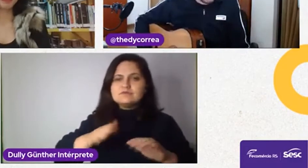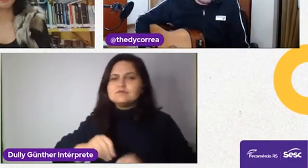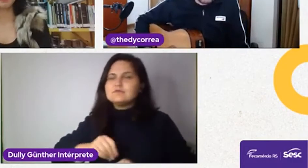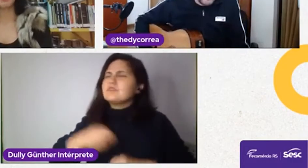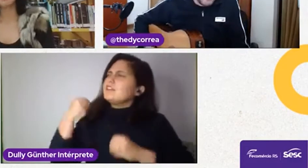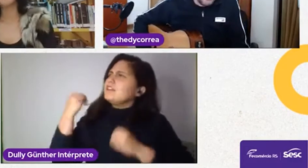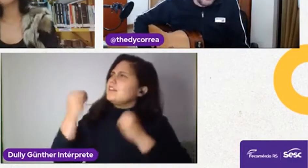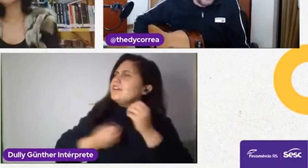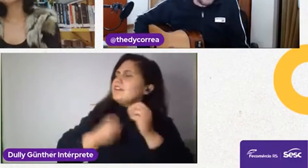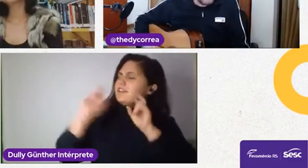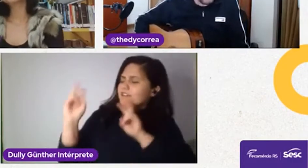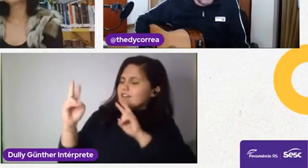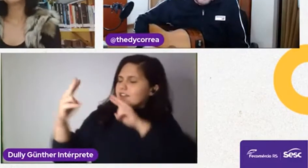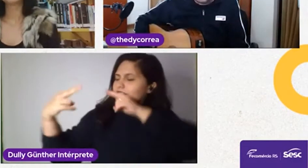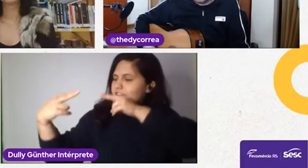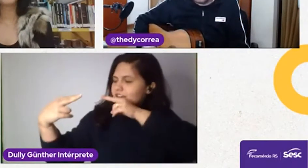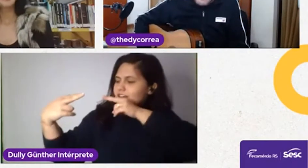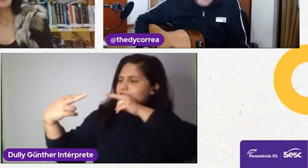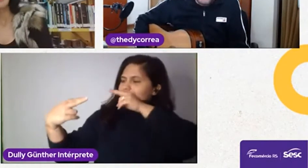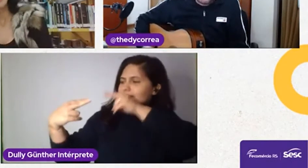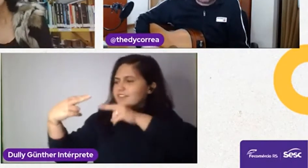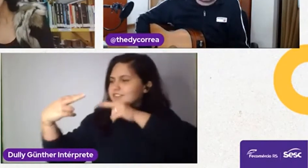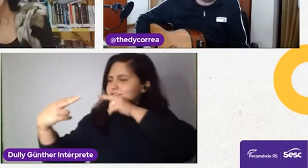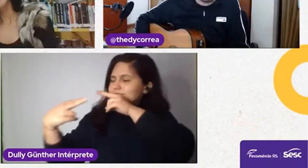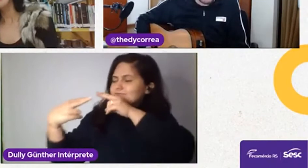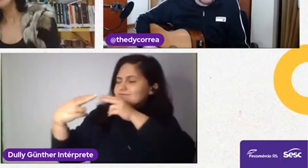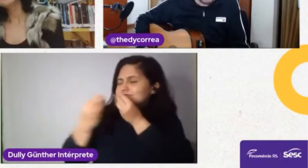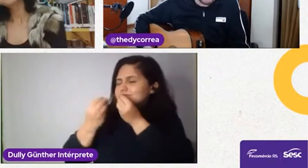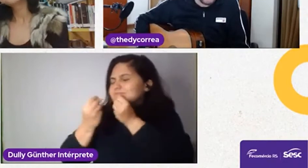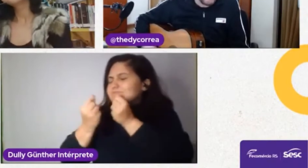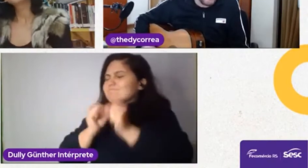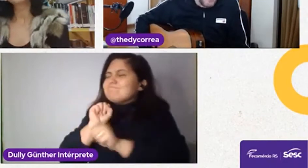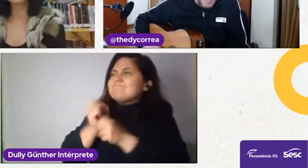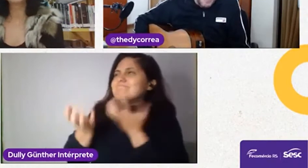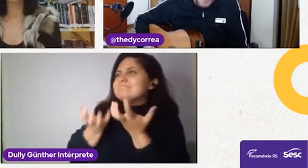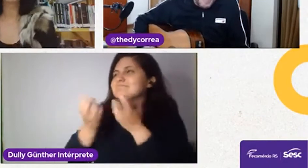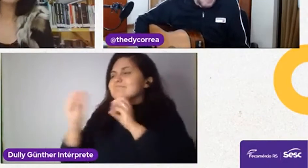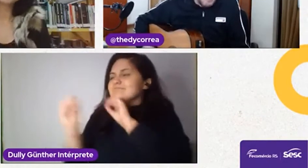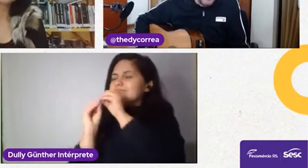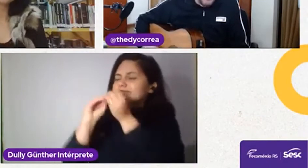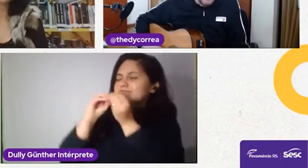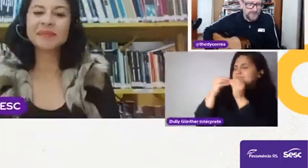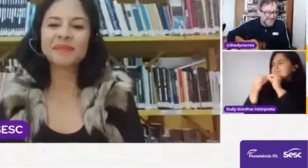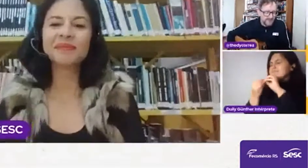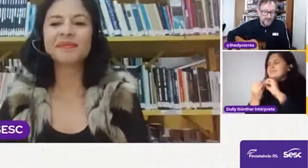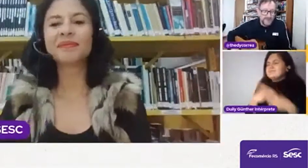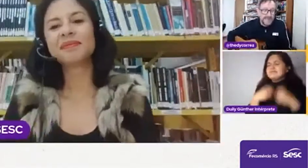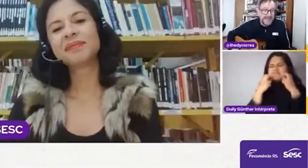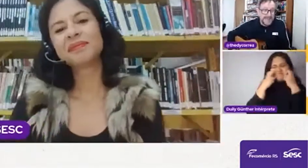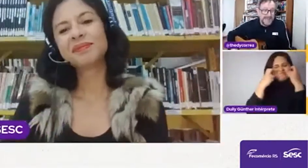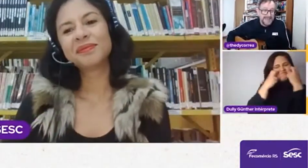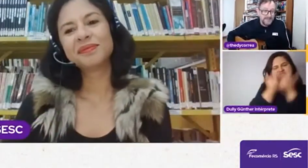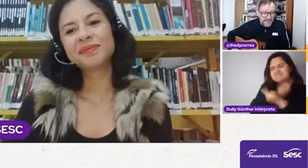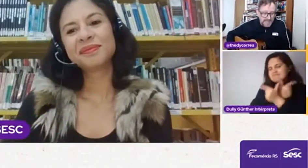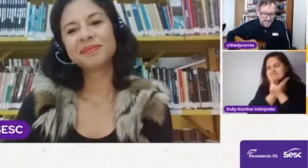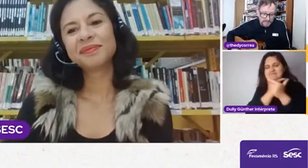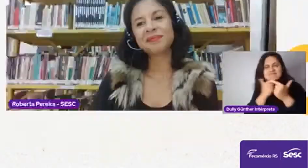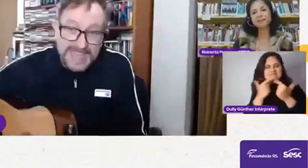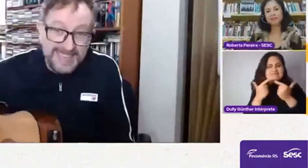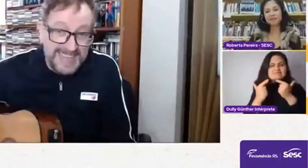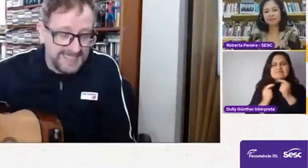Quando eu te vejo, espero teu beijo, não sinto